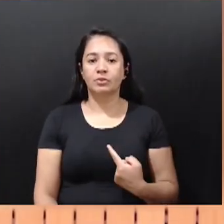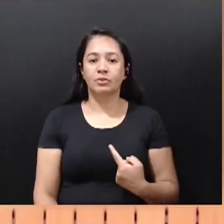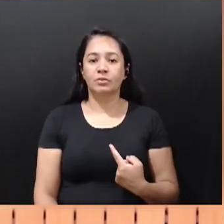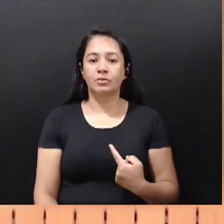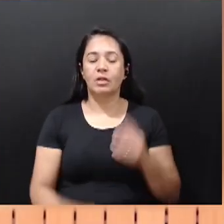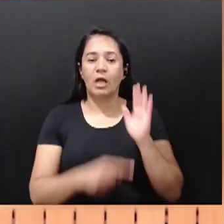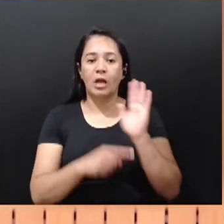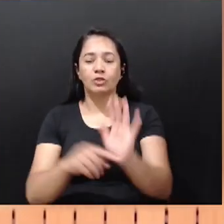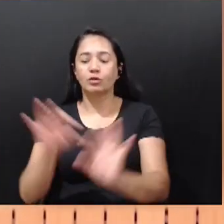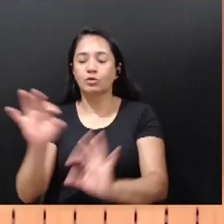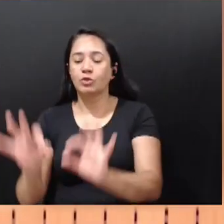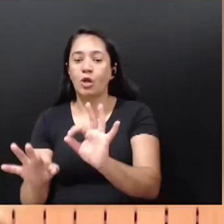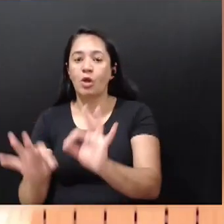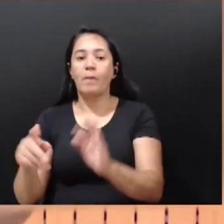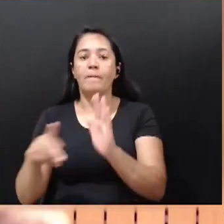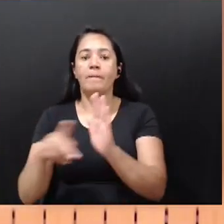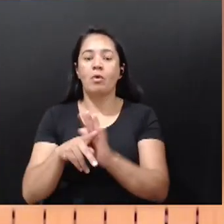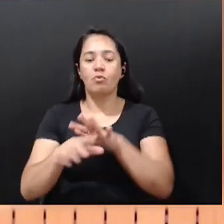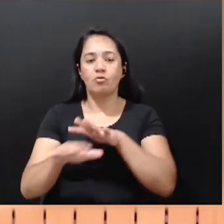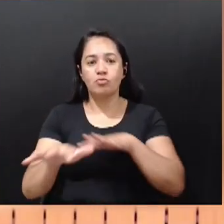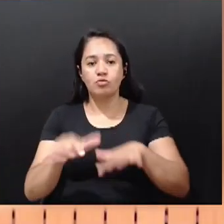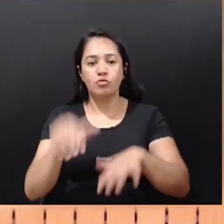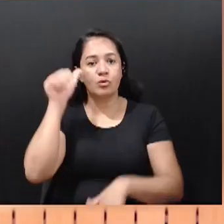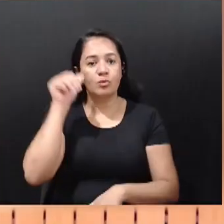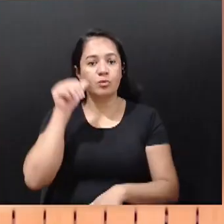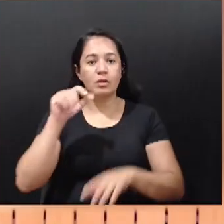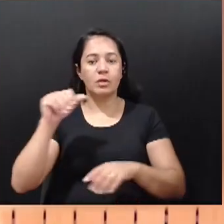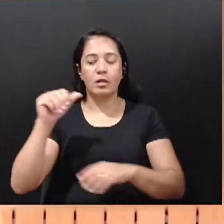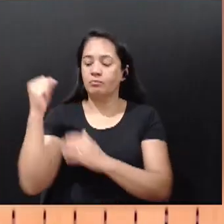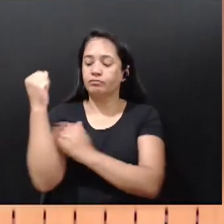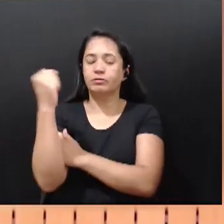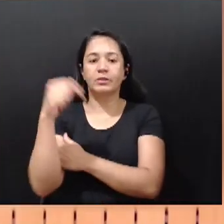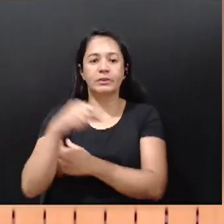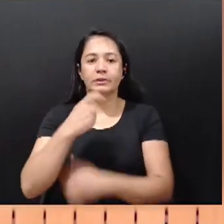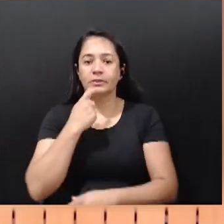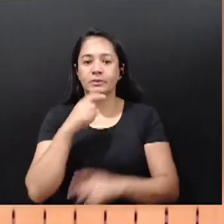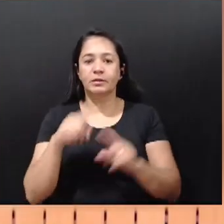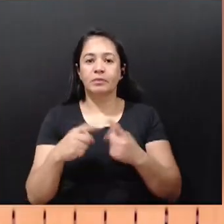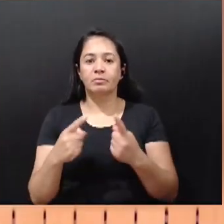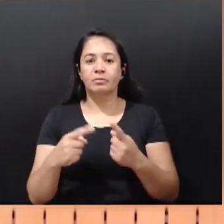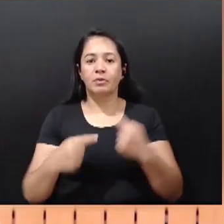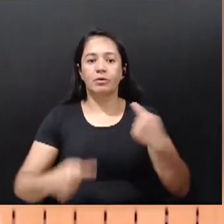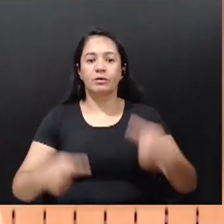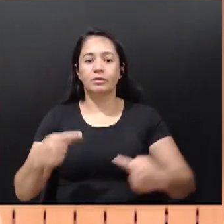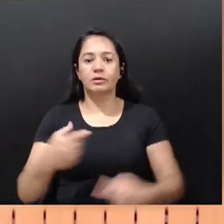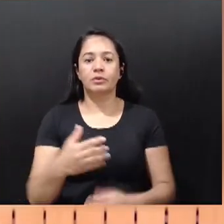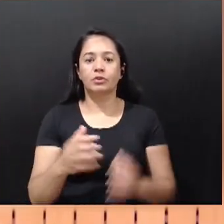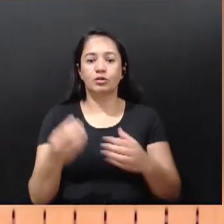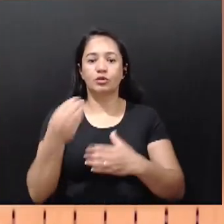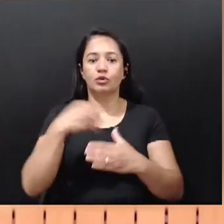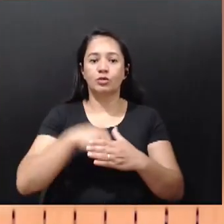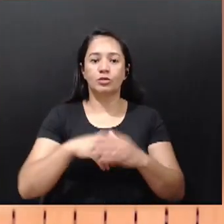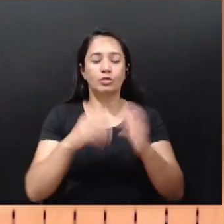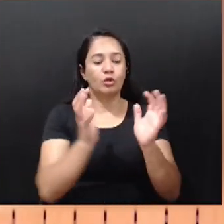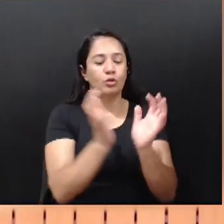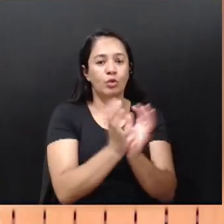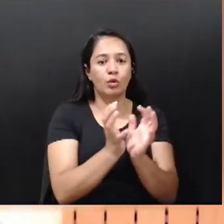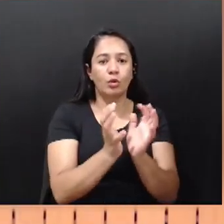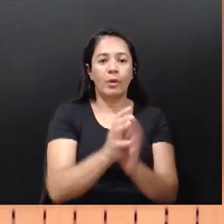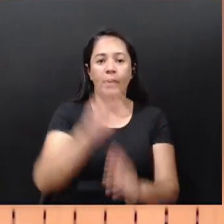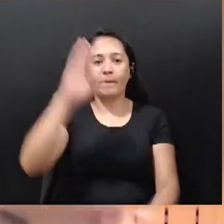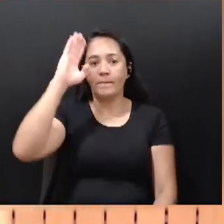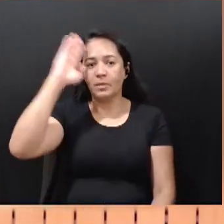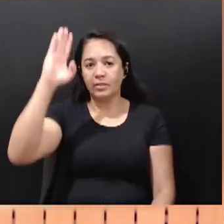de mulheres feministas na cidade, mas a gente também tem uma atuação, uma incidência política nos conselhos, especialmente, atualmente